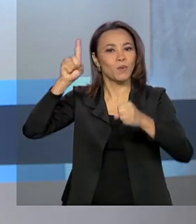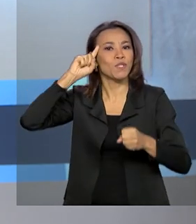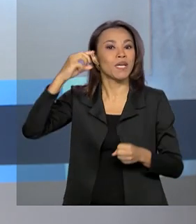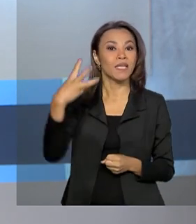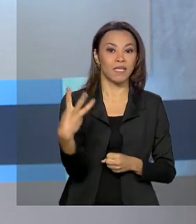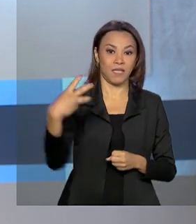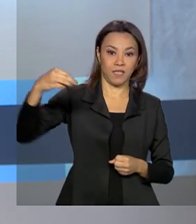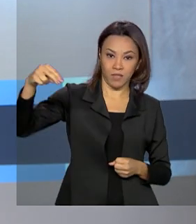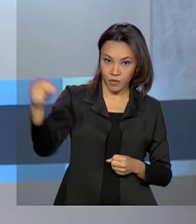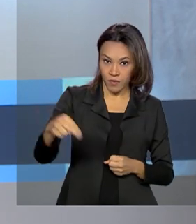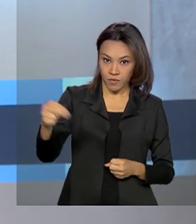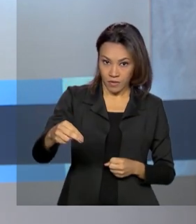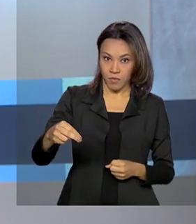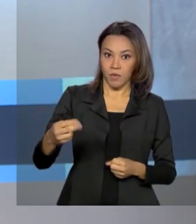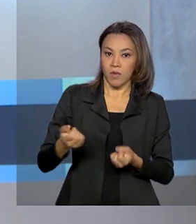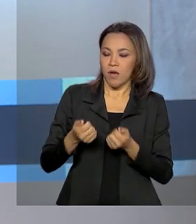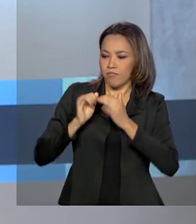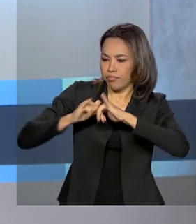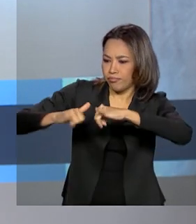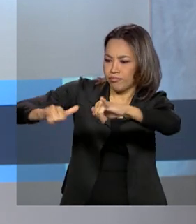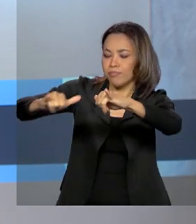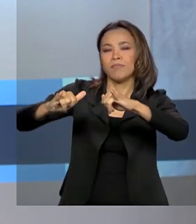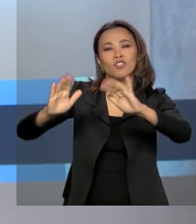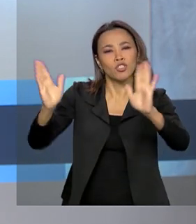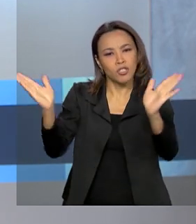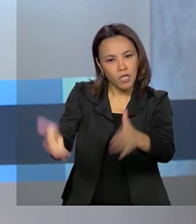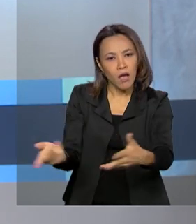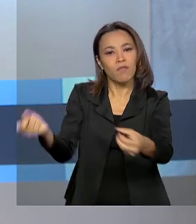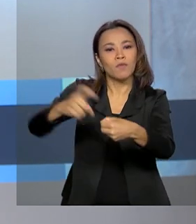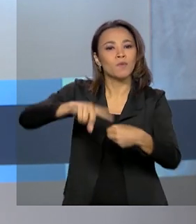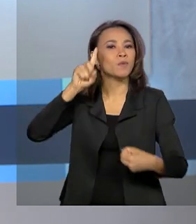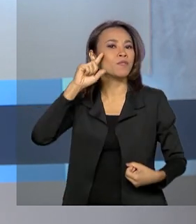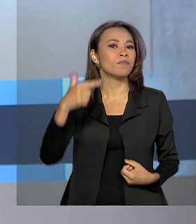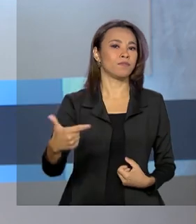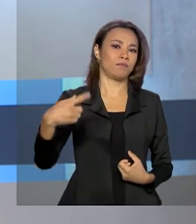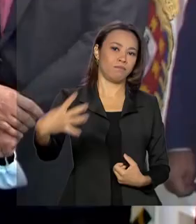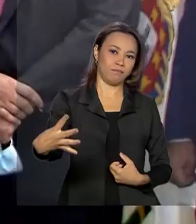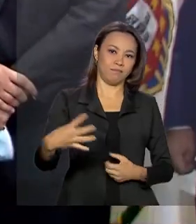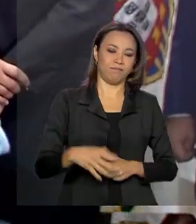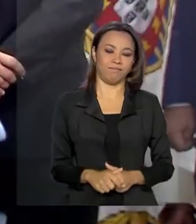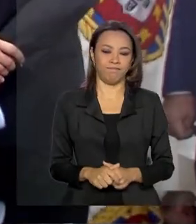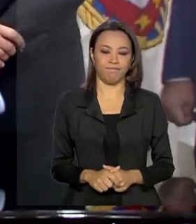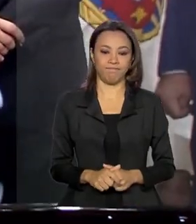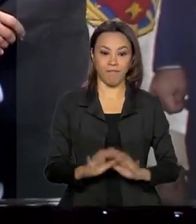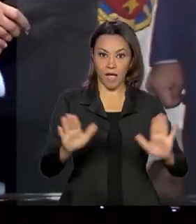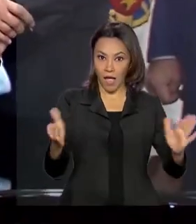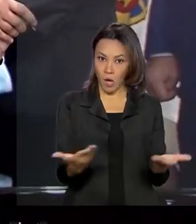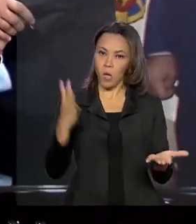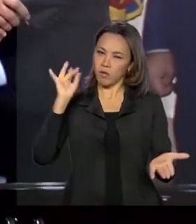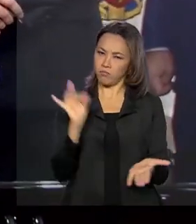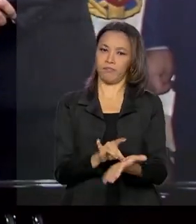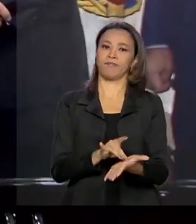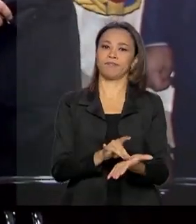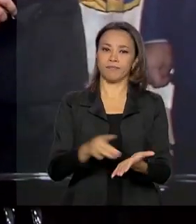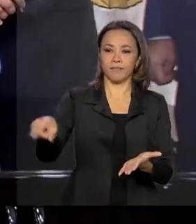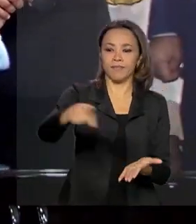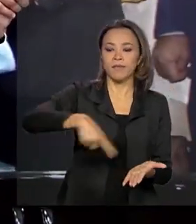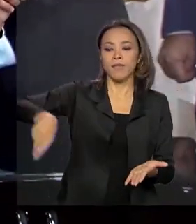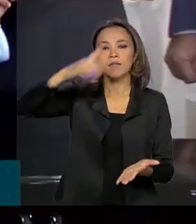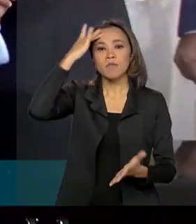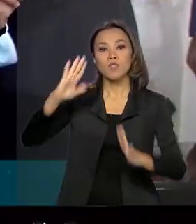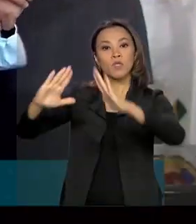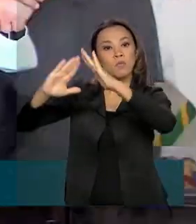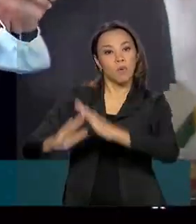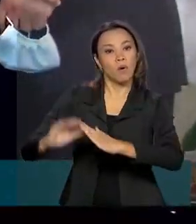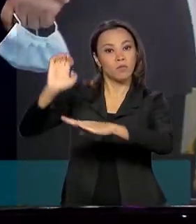3 de novembro. O fornecimento foi normalizado no dia 24. Agora é para valer. Os moradores do Amapá